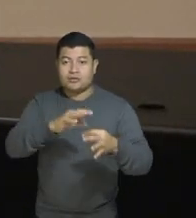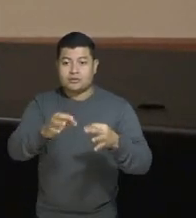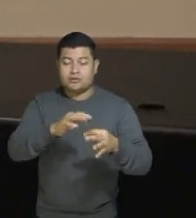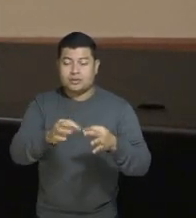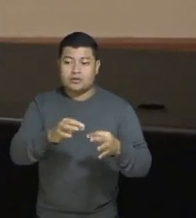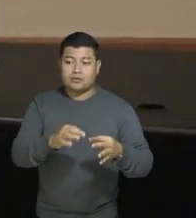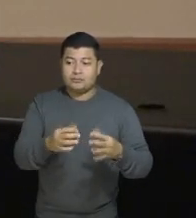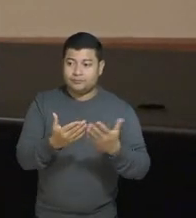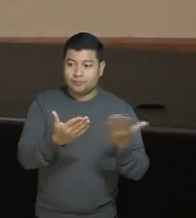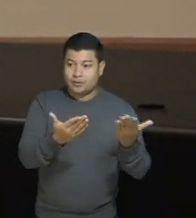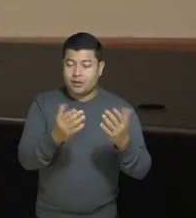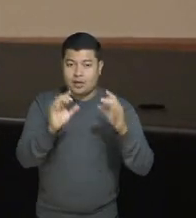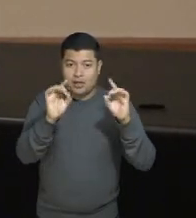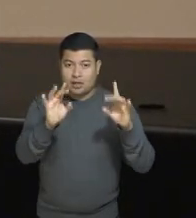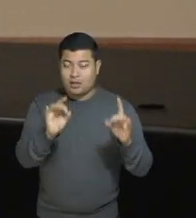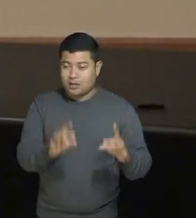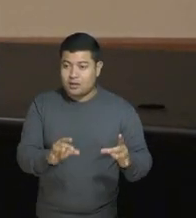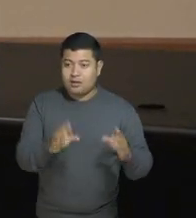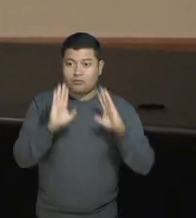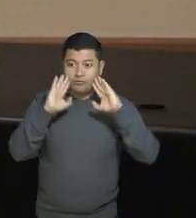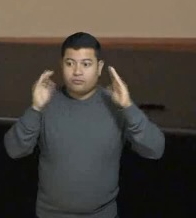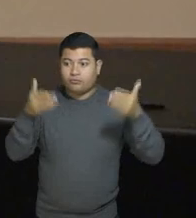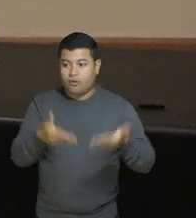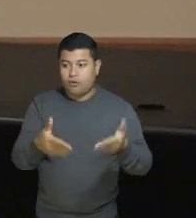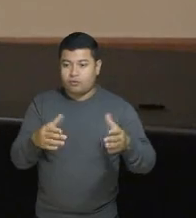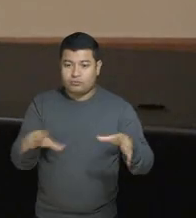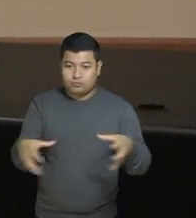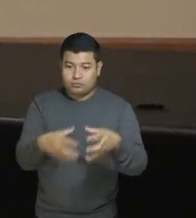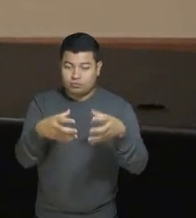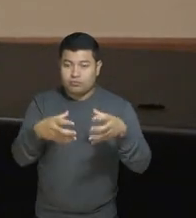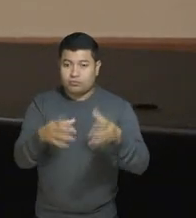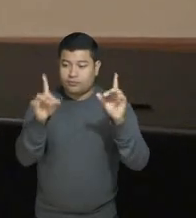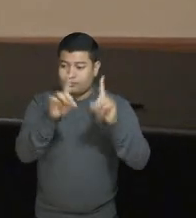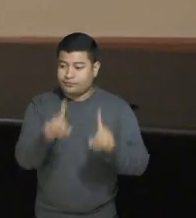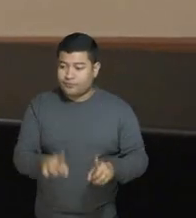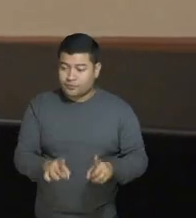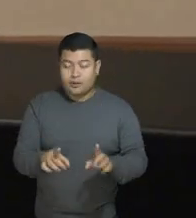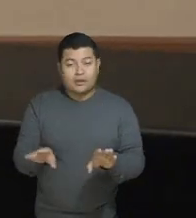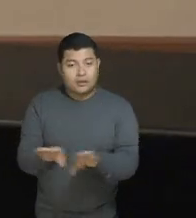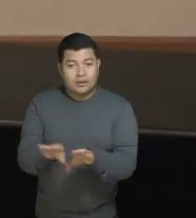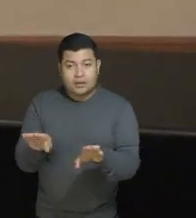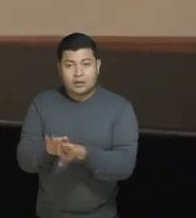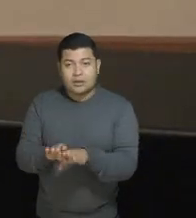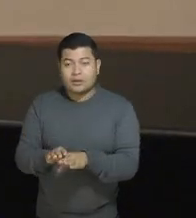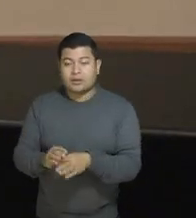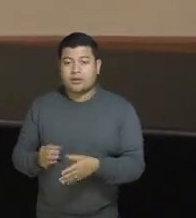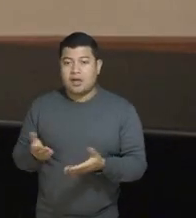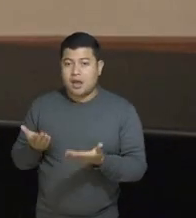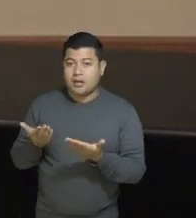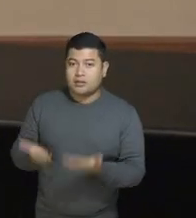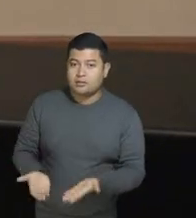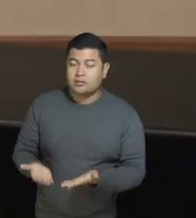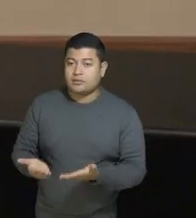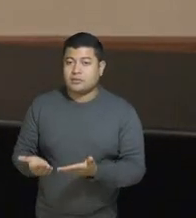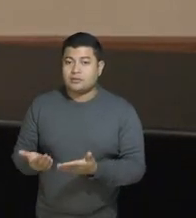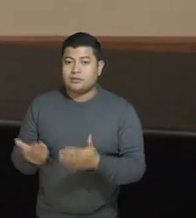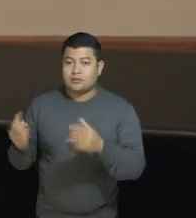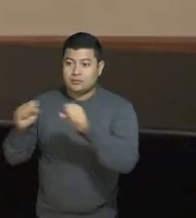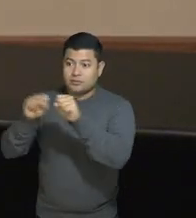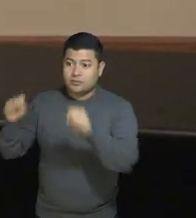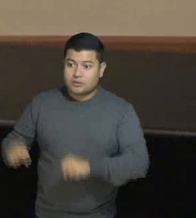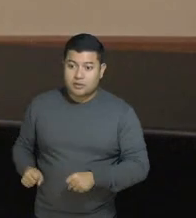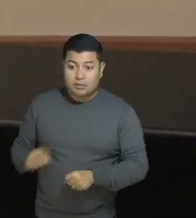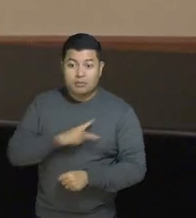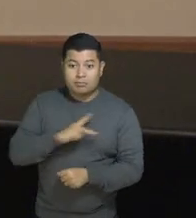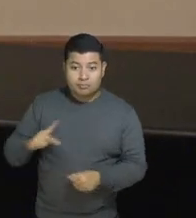especializadas. Então, a Fundação ela tem essas duas vertentes, tanto para a rede regular do Estado, quanto para as instituições